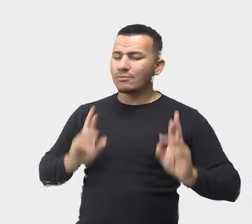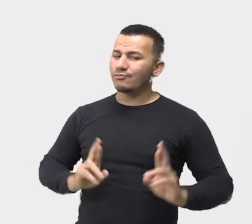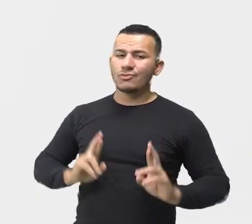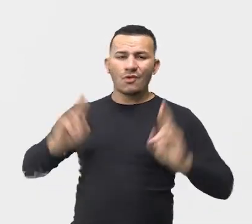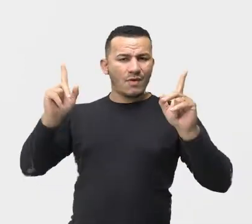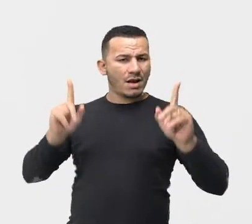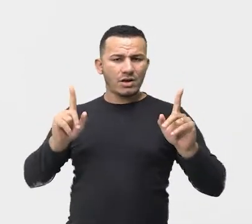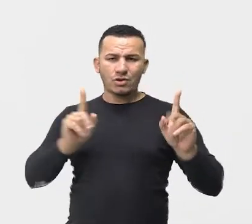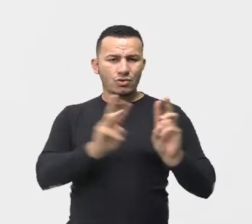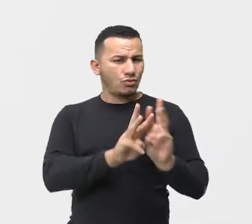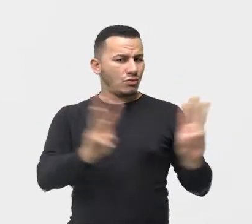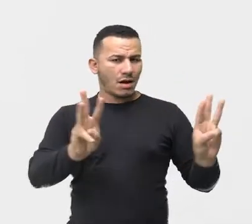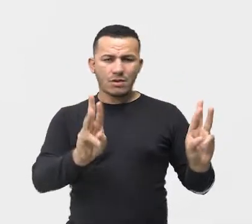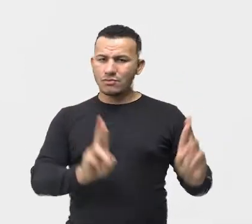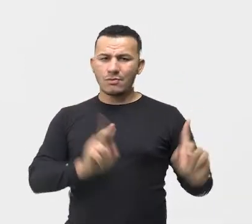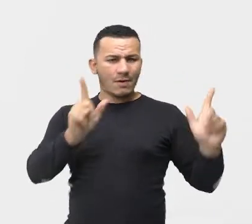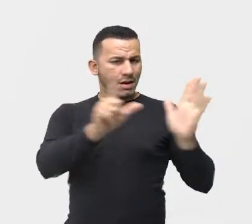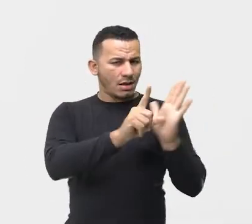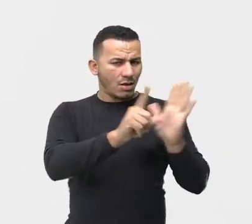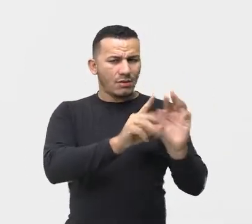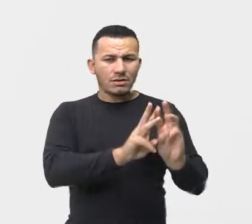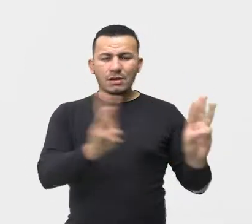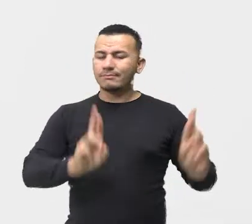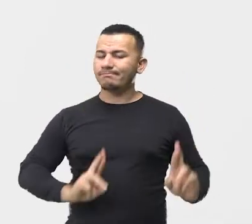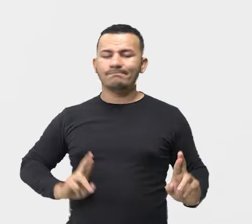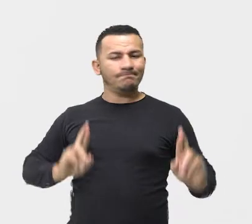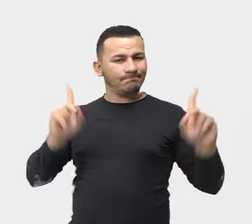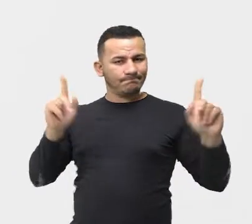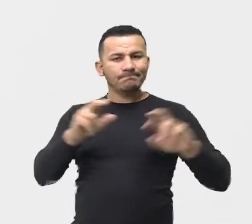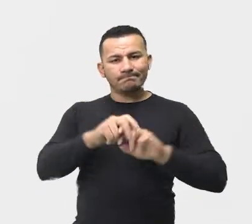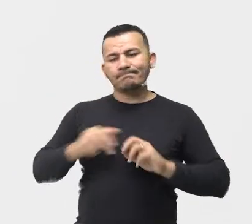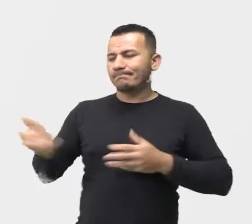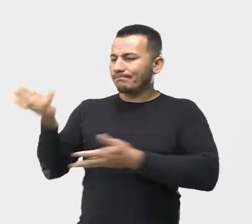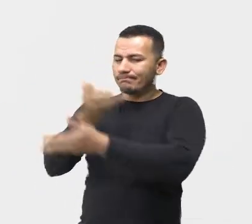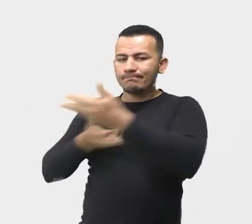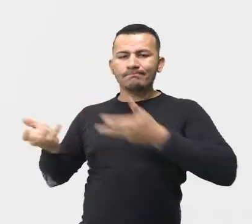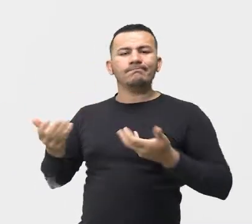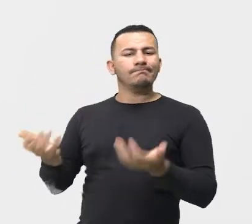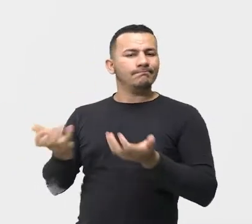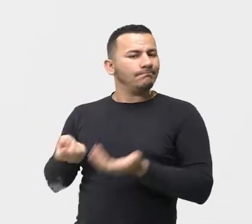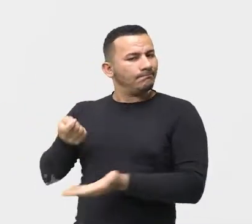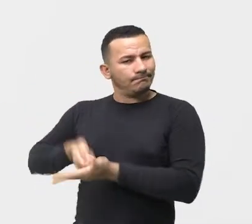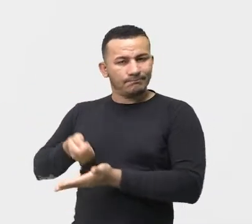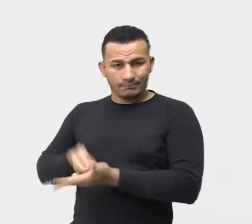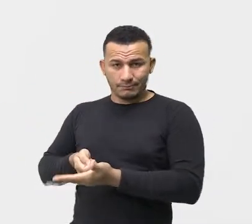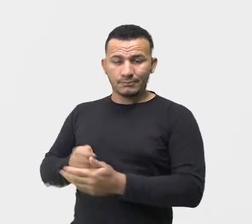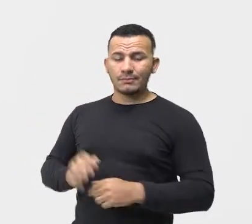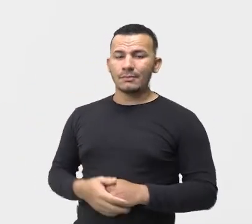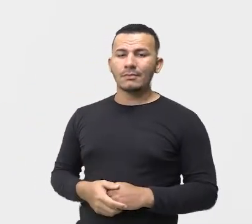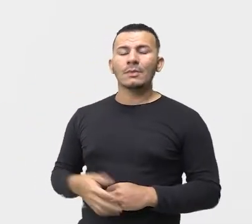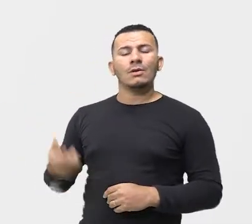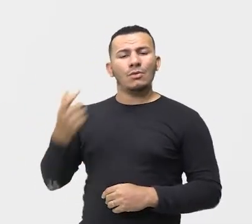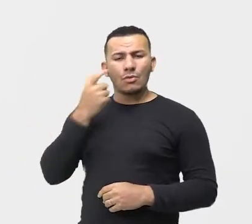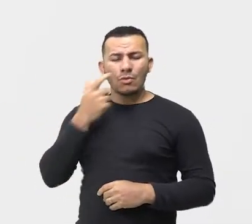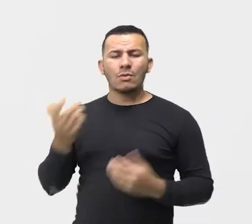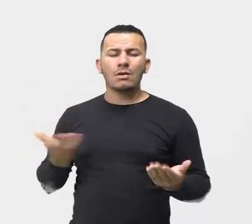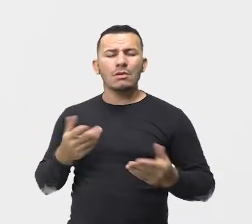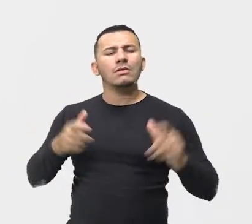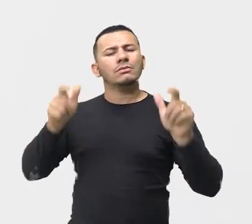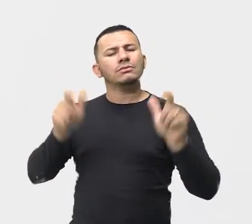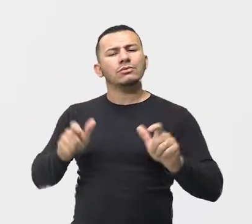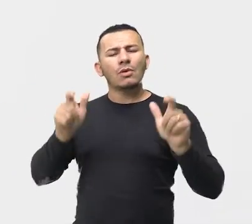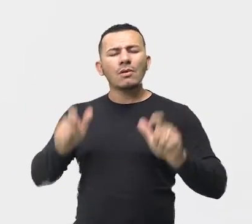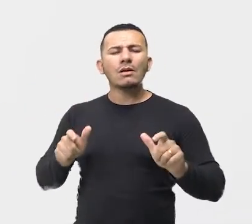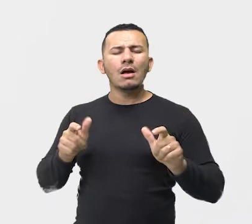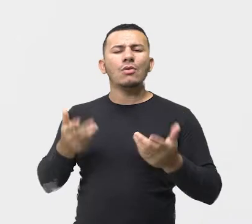era o produto que ela esperava ela receber um produto completamente diferente Ok então vamos observar o